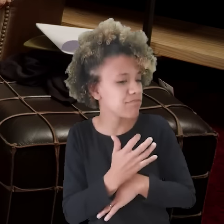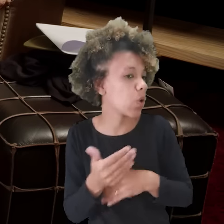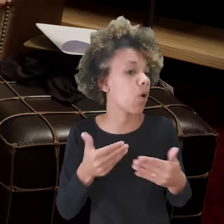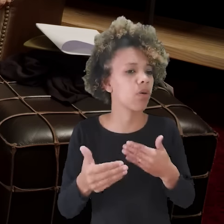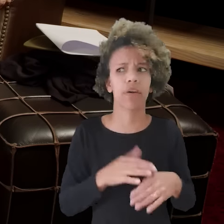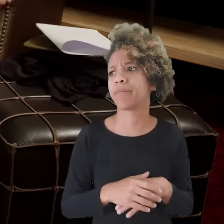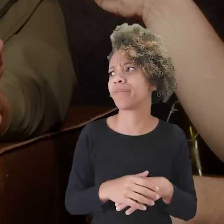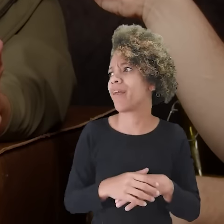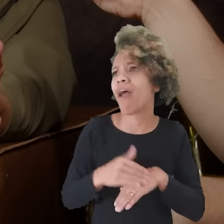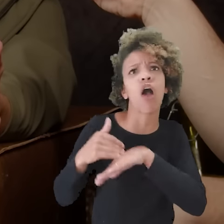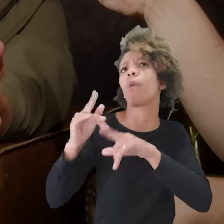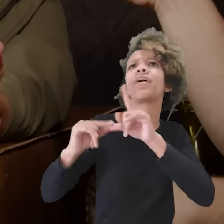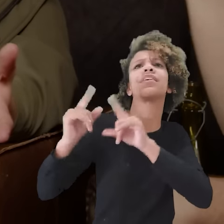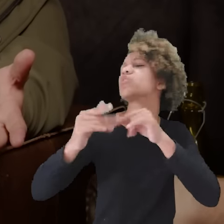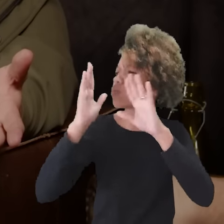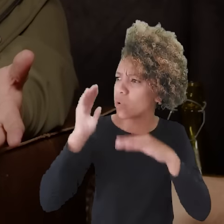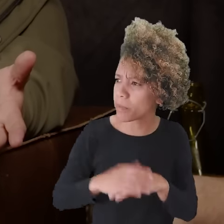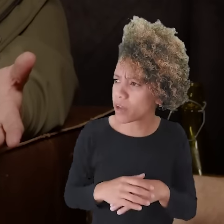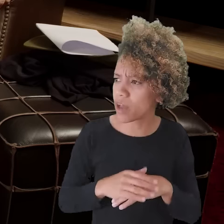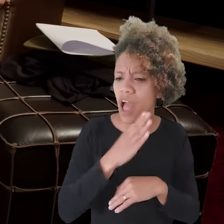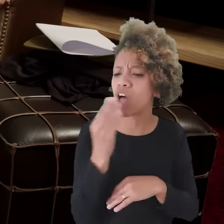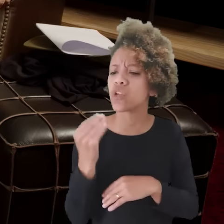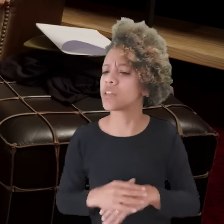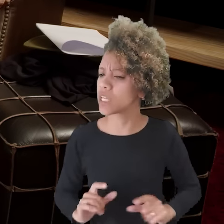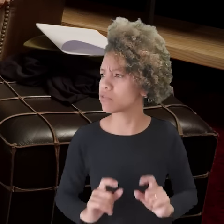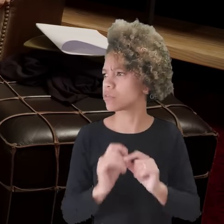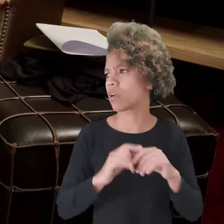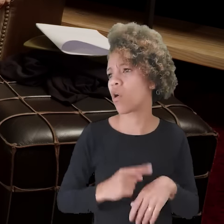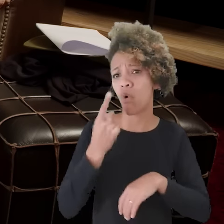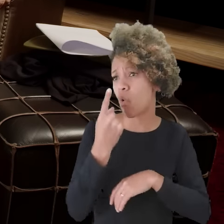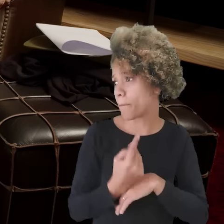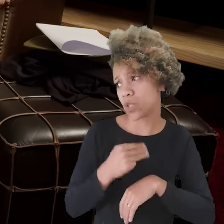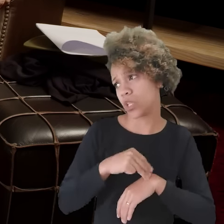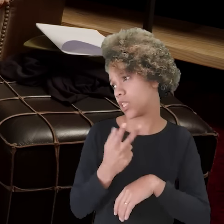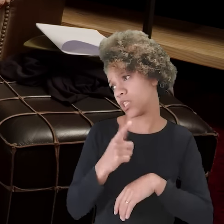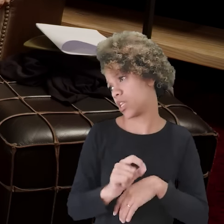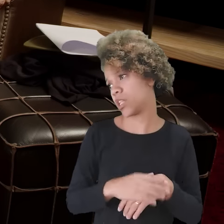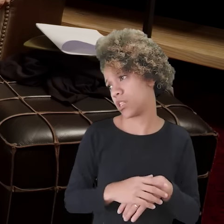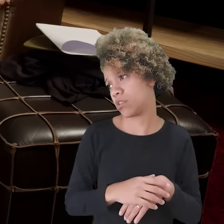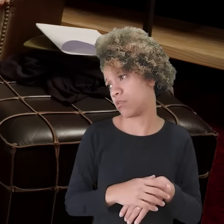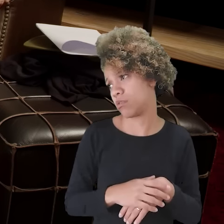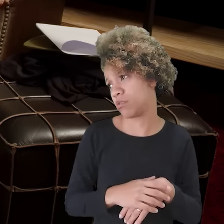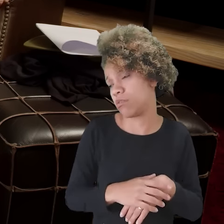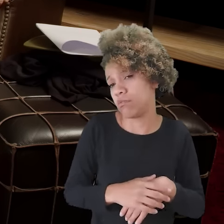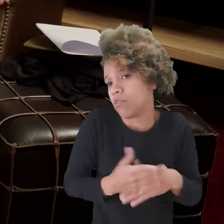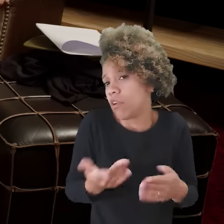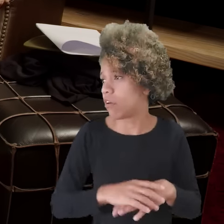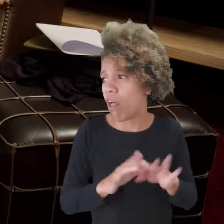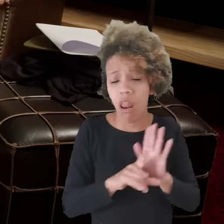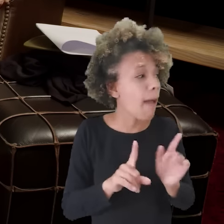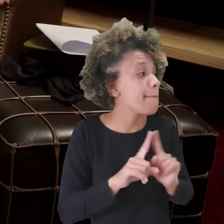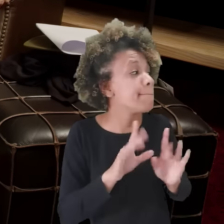qualquer coisa a culpa é das estrelas adolescentes com câncer eles morrem num minuto triste mas é que tá esse filme